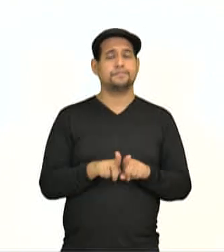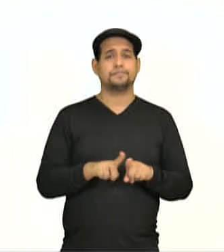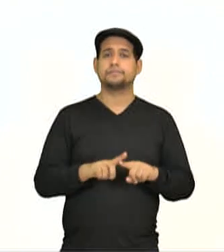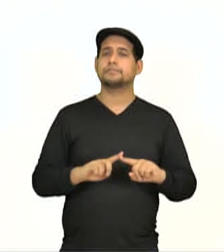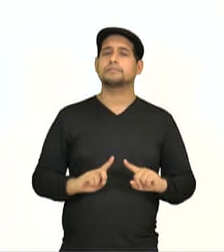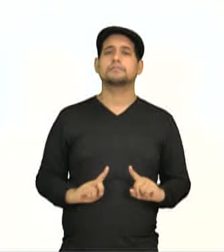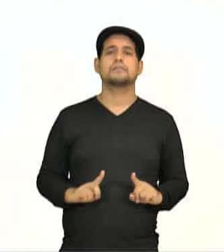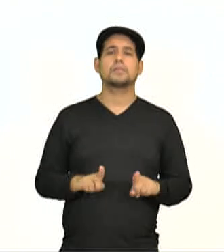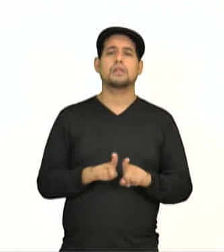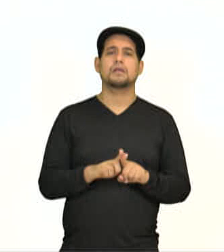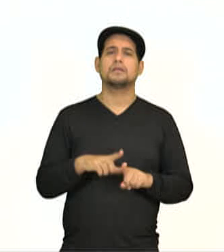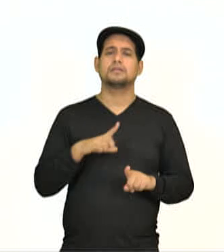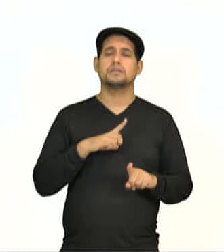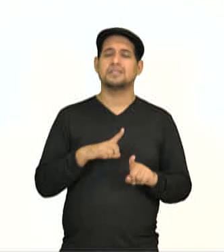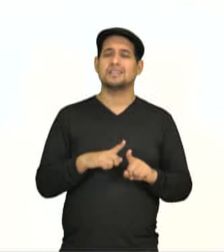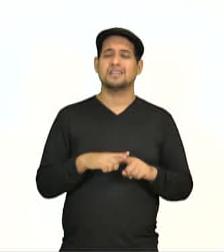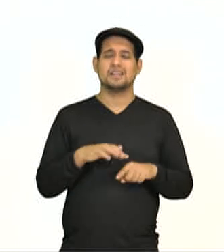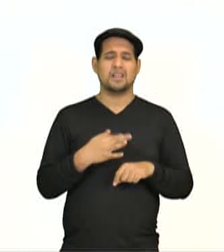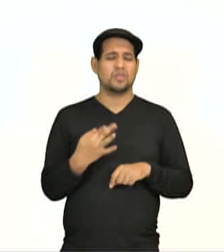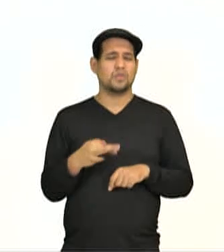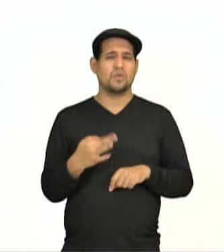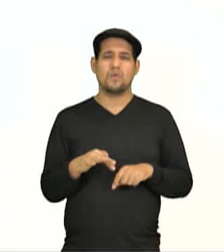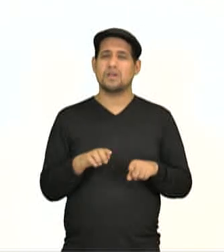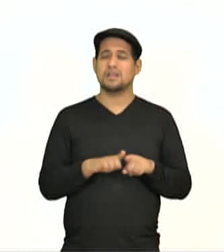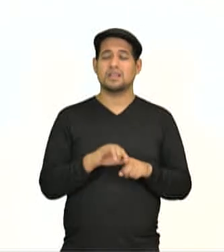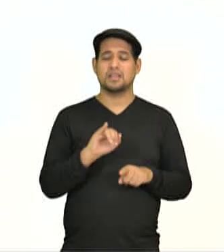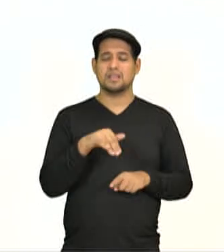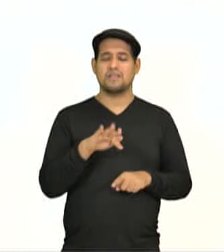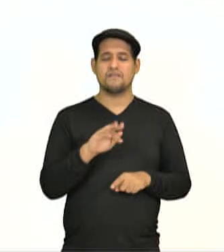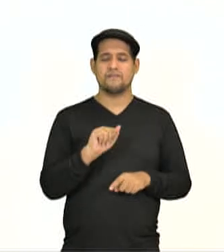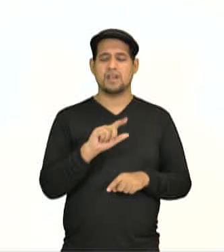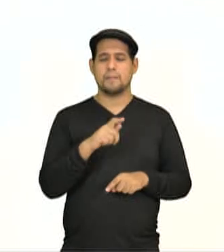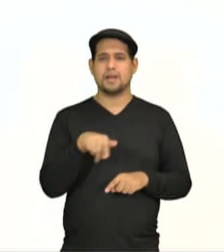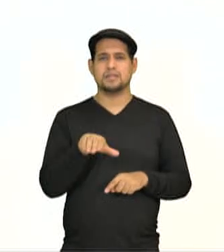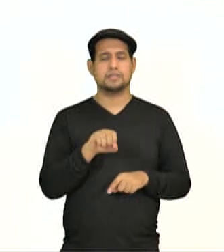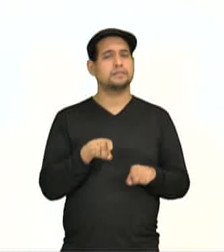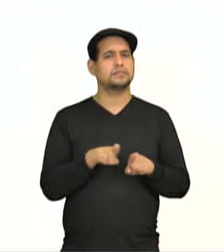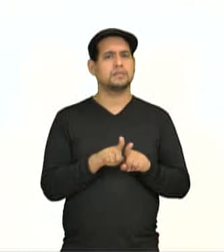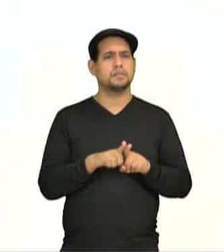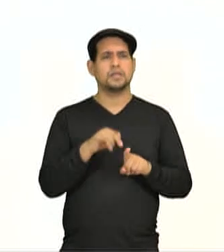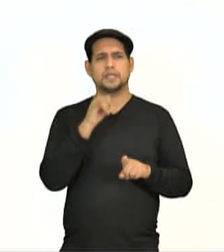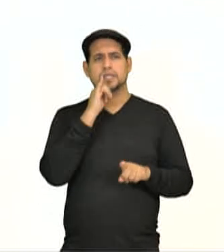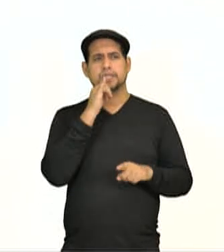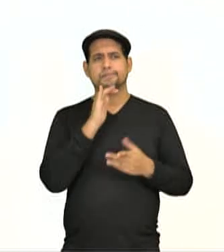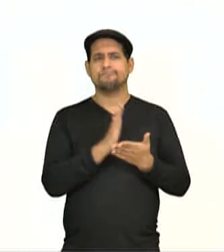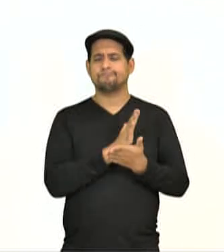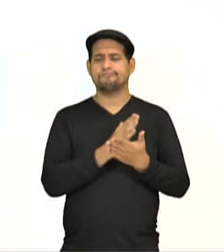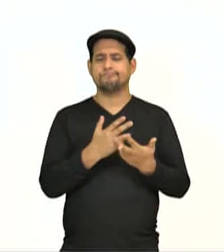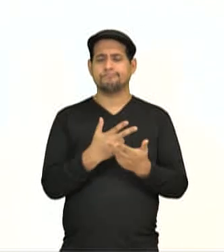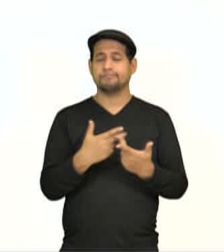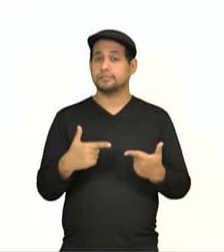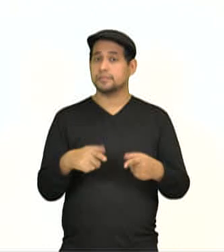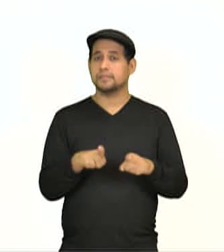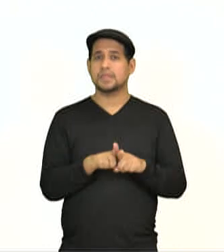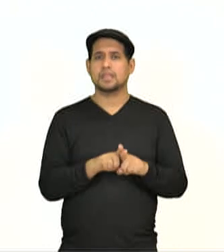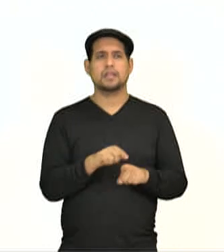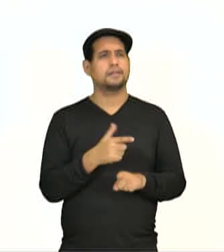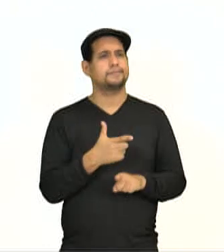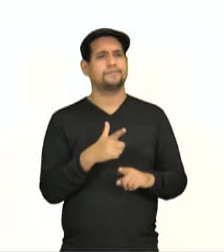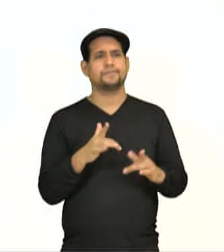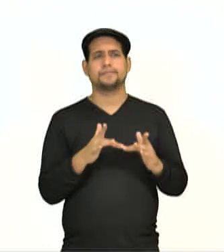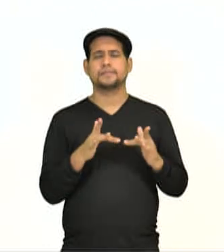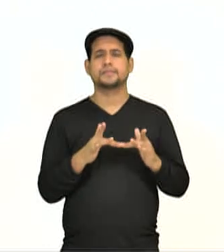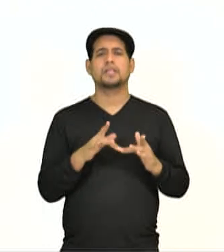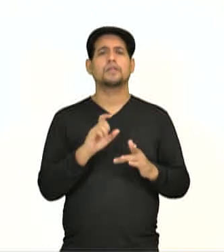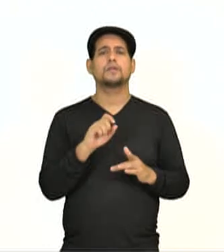e também contra a inflamação, anti-inflamatório, devido ao seu efeito inibidor não seletivo